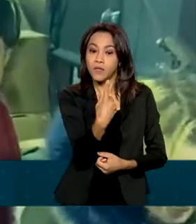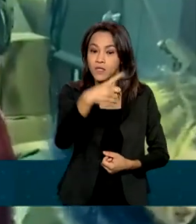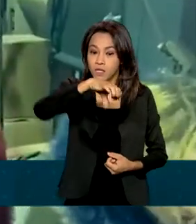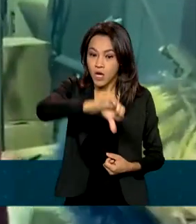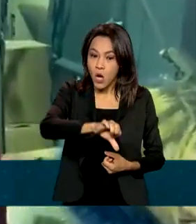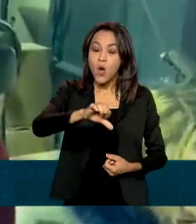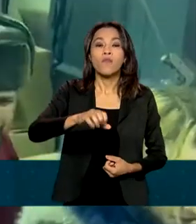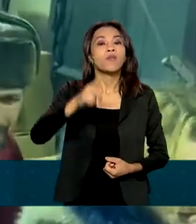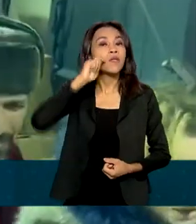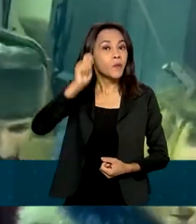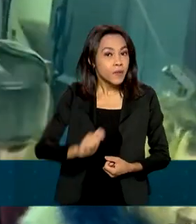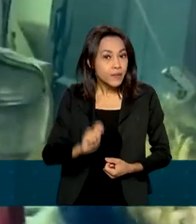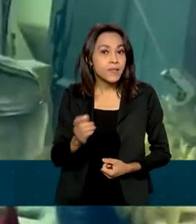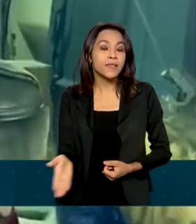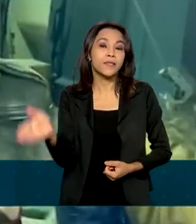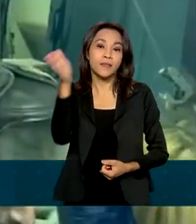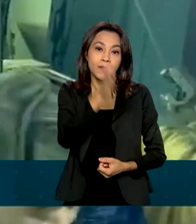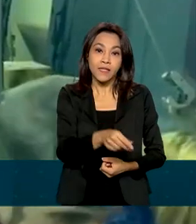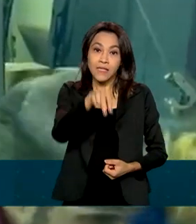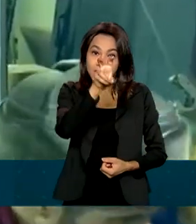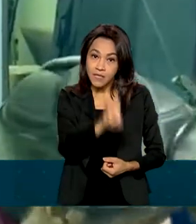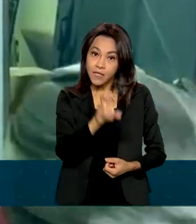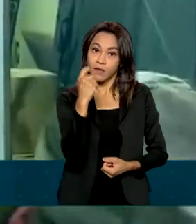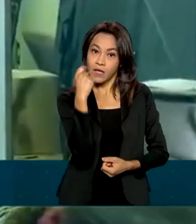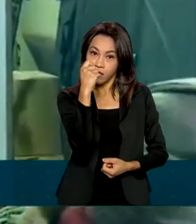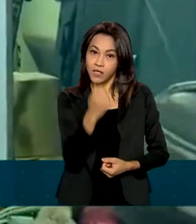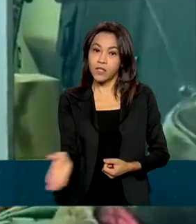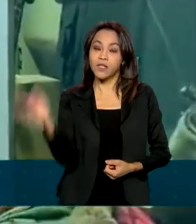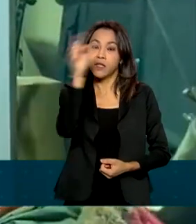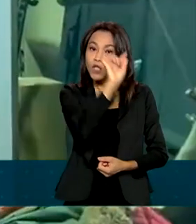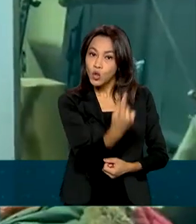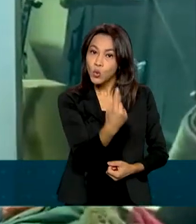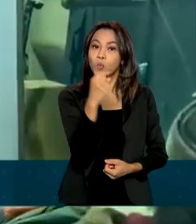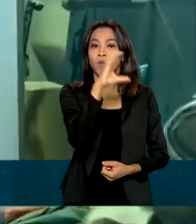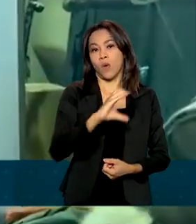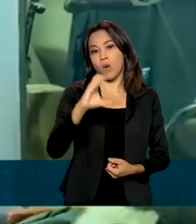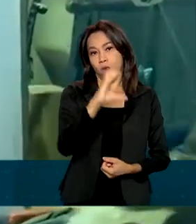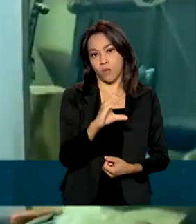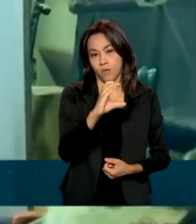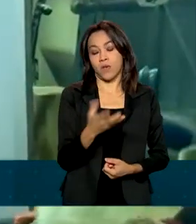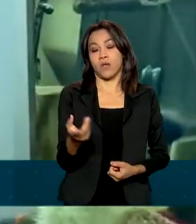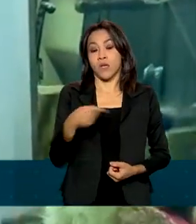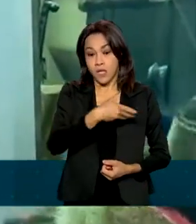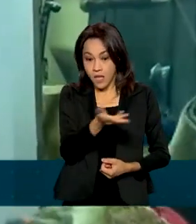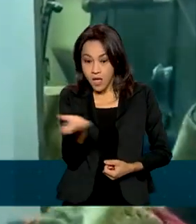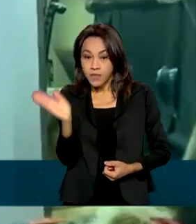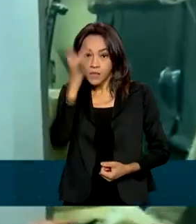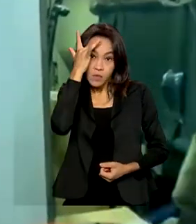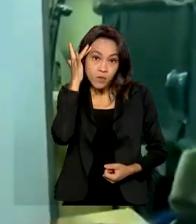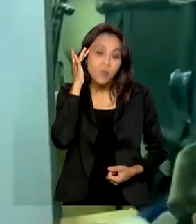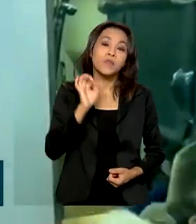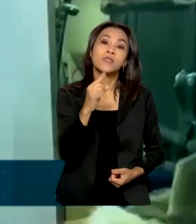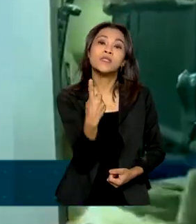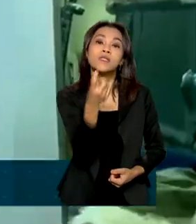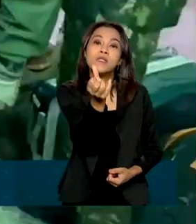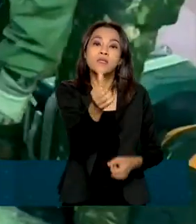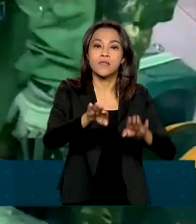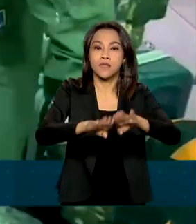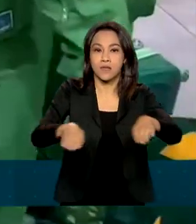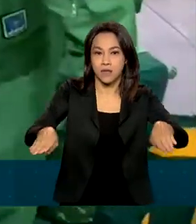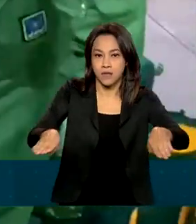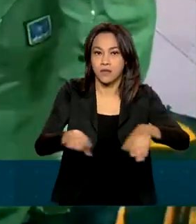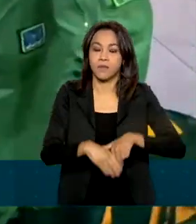familiares brasileiros, 5 argentinos e 1 colombiano. Entre os passageiros, 16 são crianças.